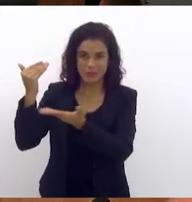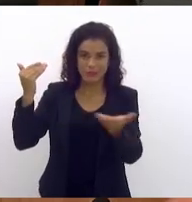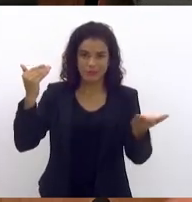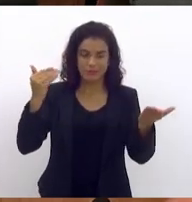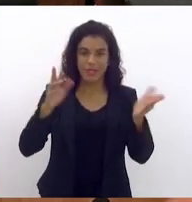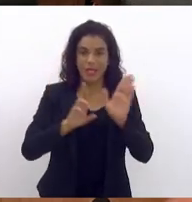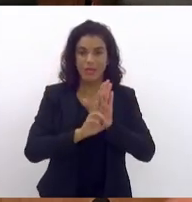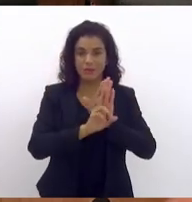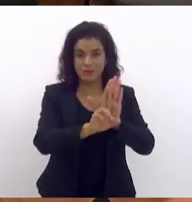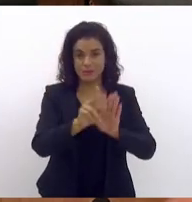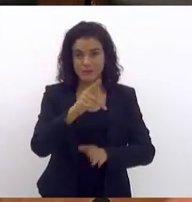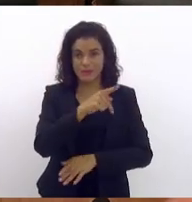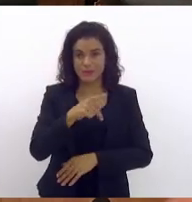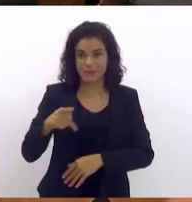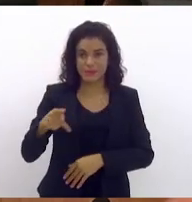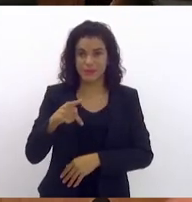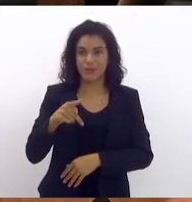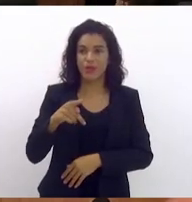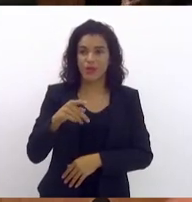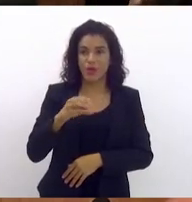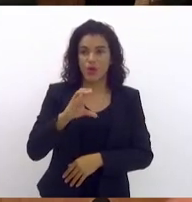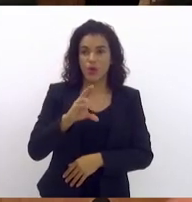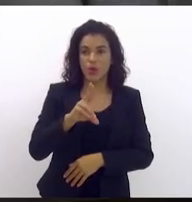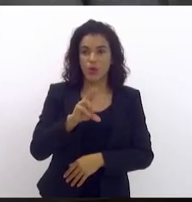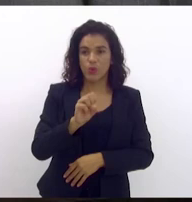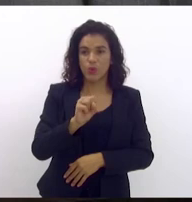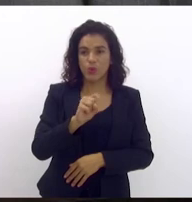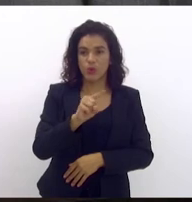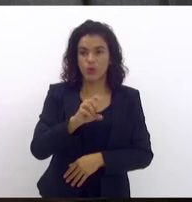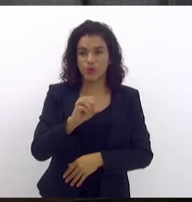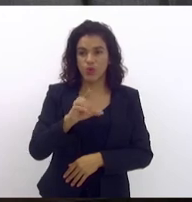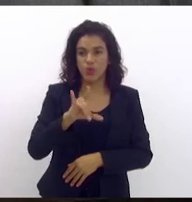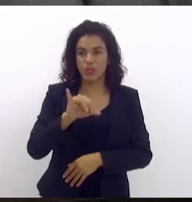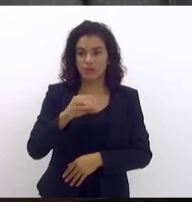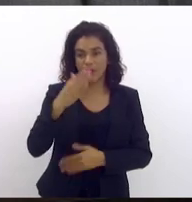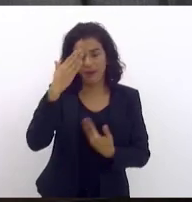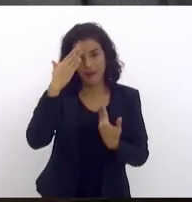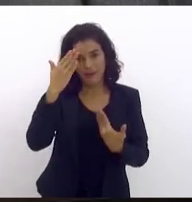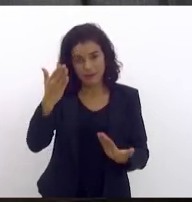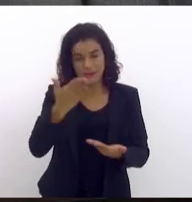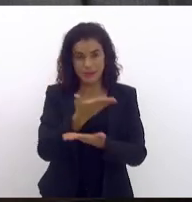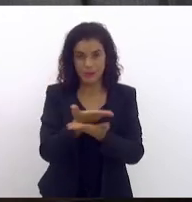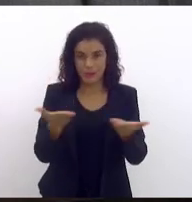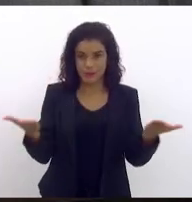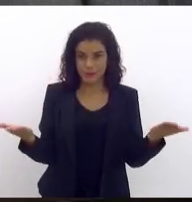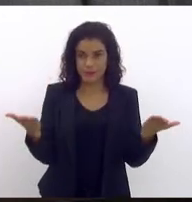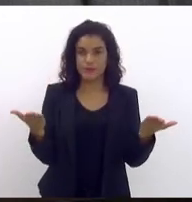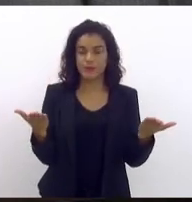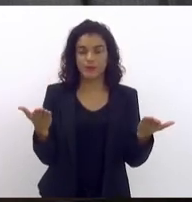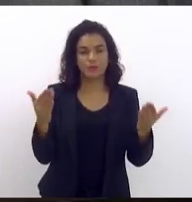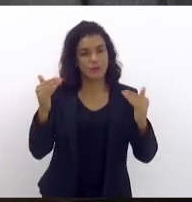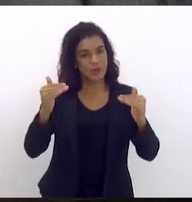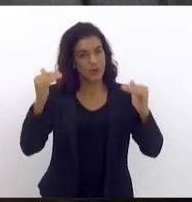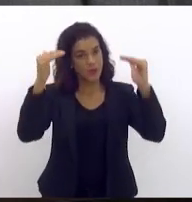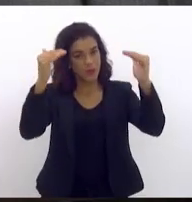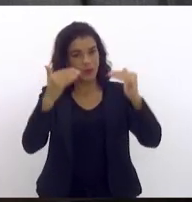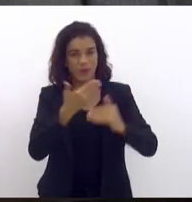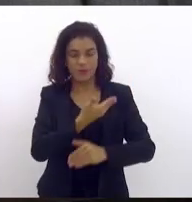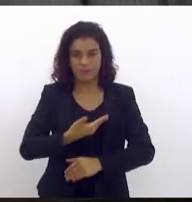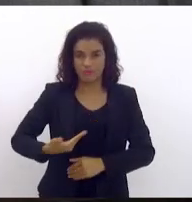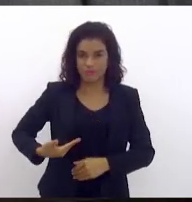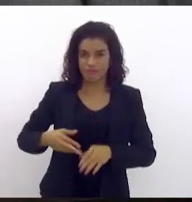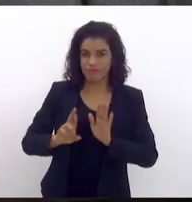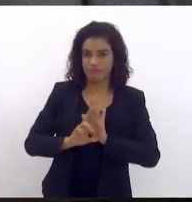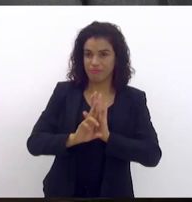presidente Deputado Vinícius casolino gostaria de estar parabenizando E agradecendo a presença de todos e desde as autoridades públicas competentes